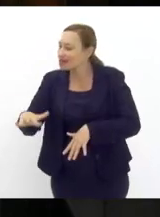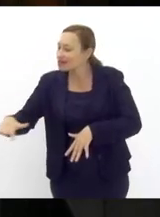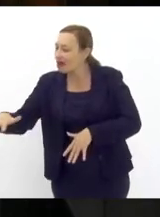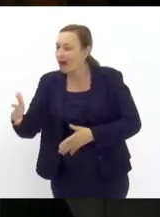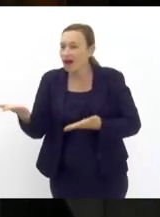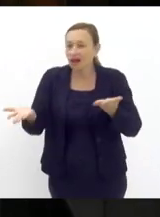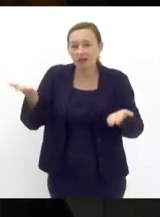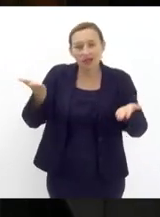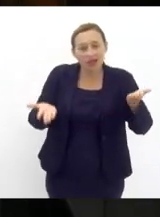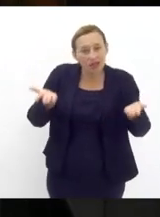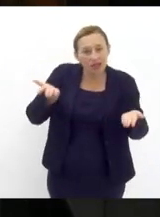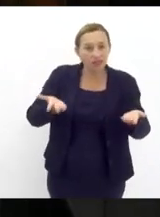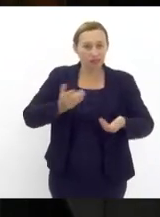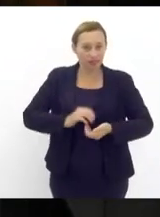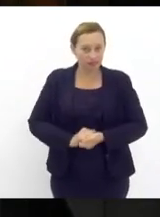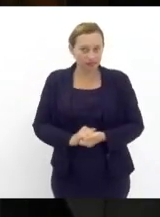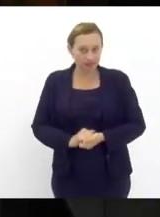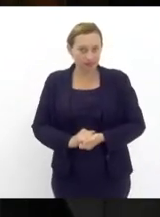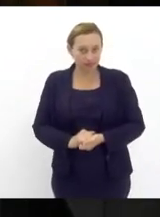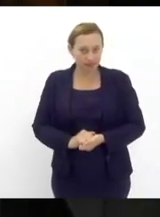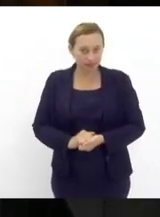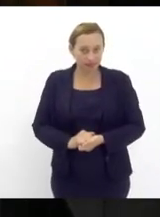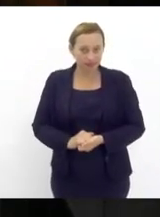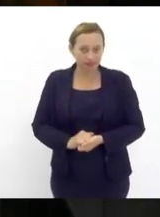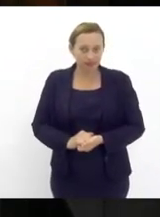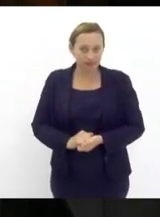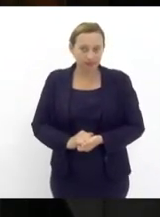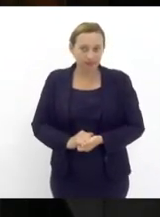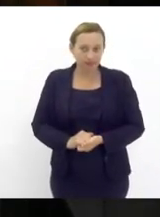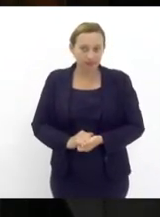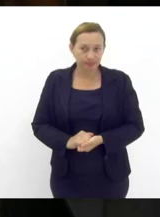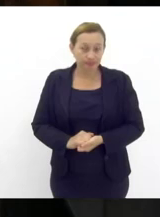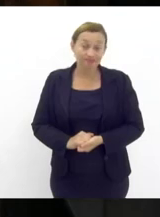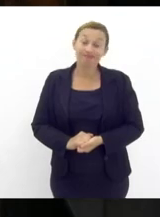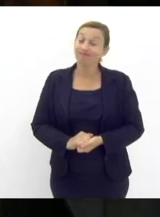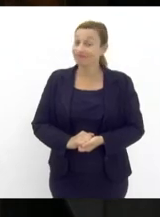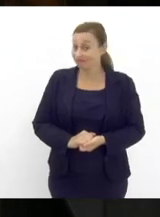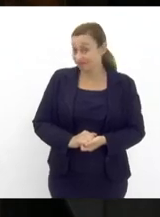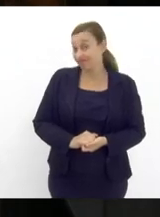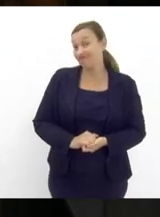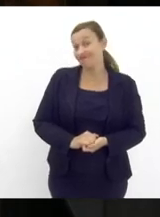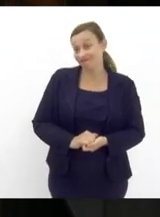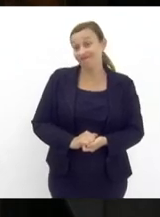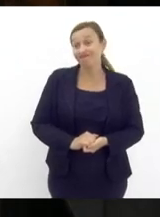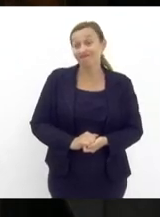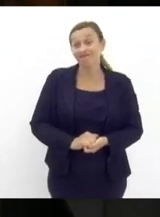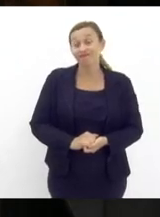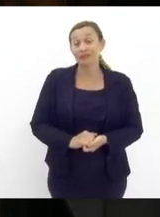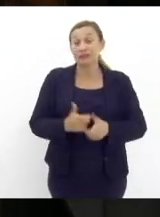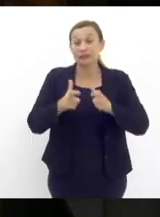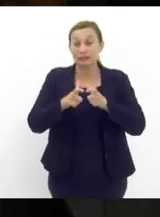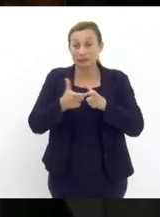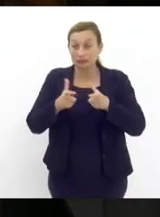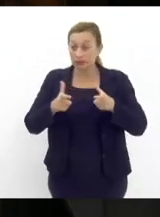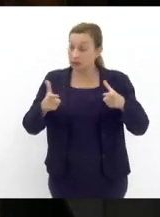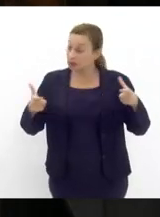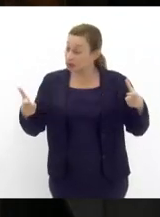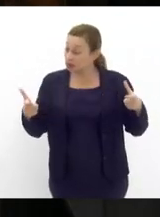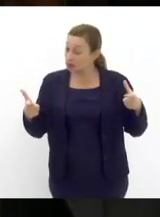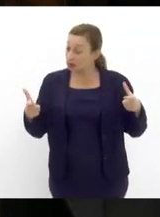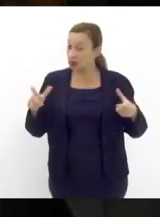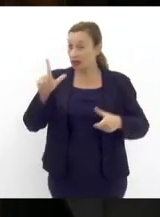de vazões a partir inclusive da grande estação de